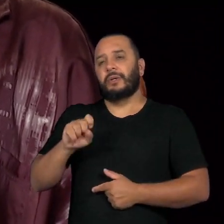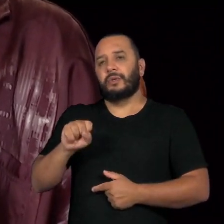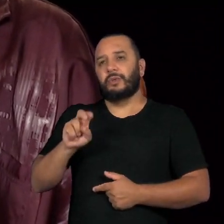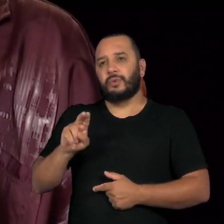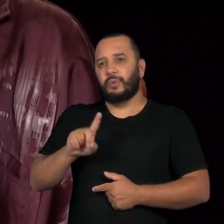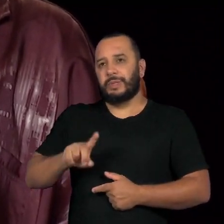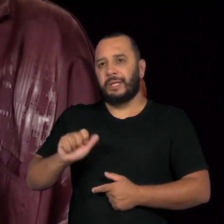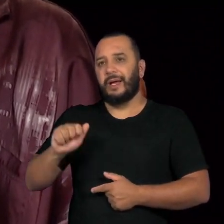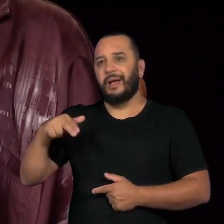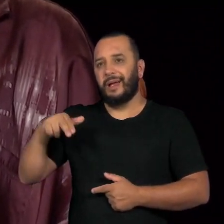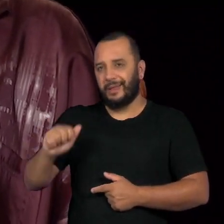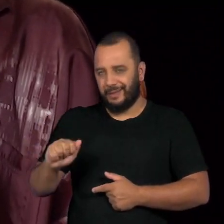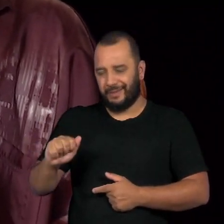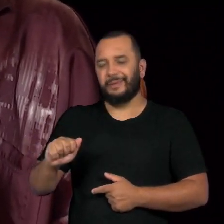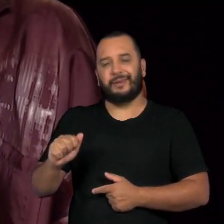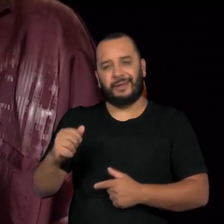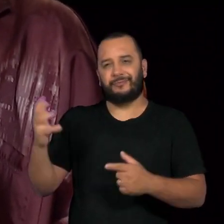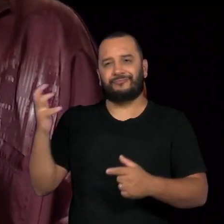né, no MIS,